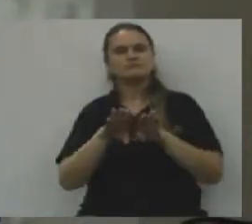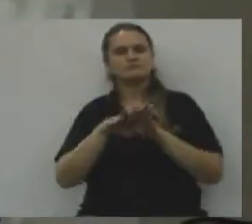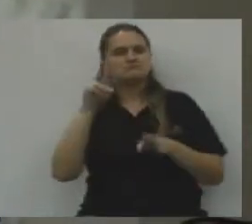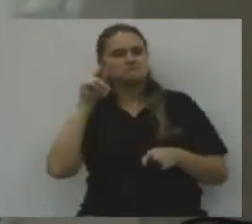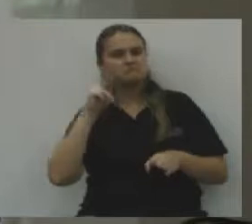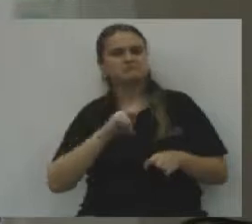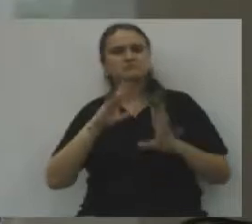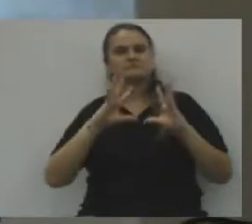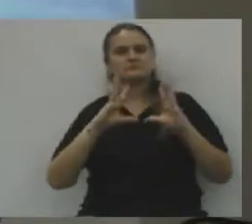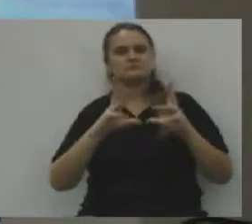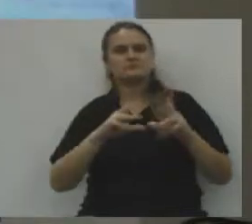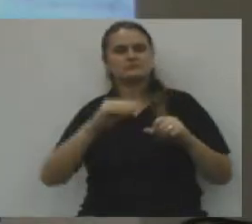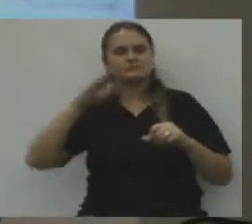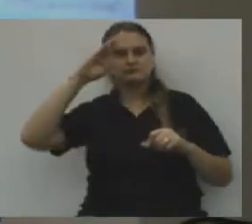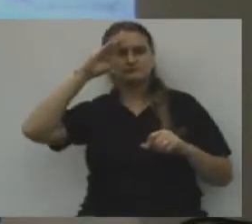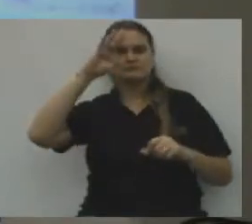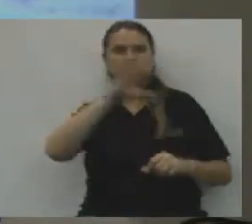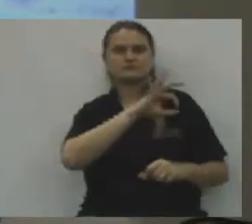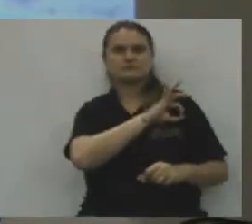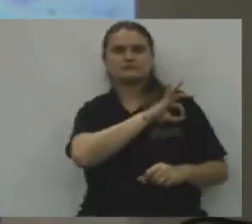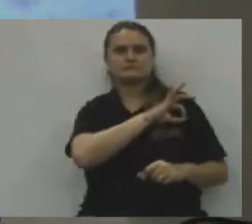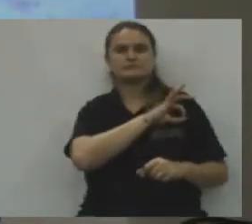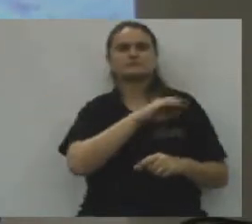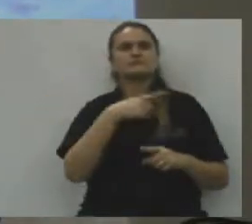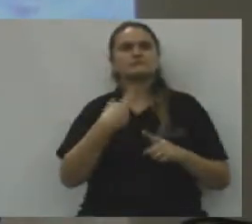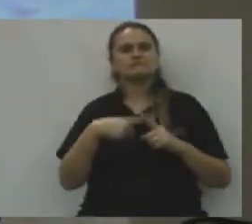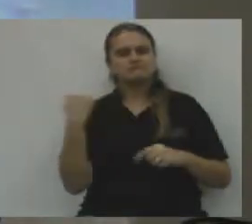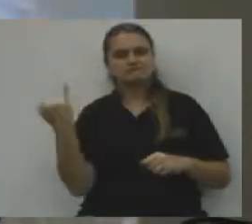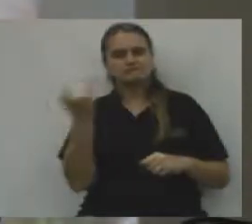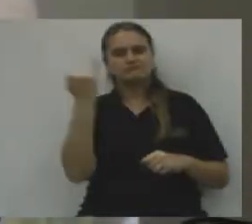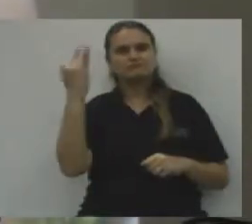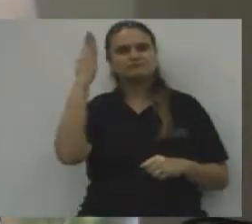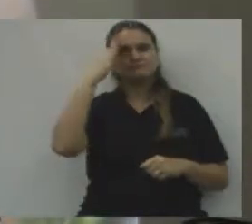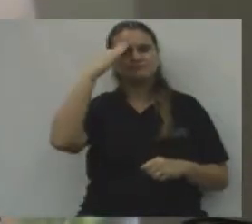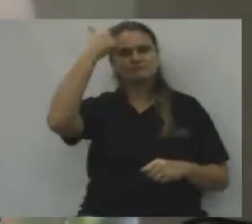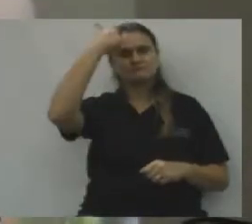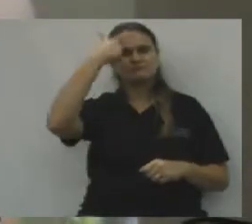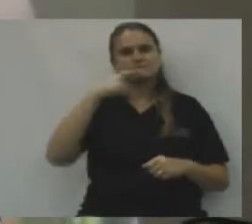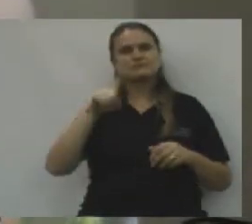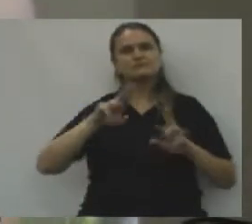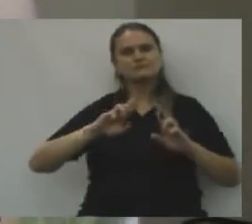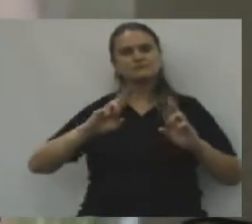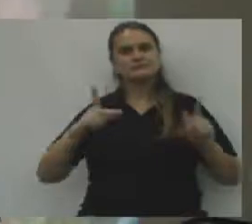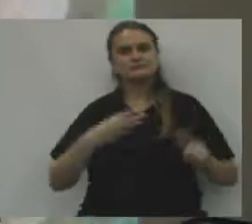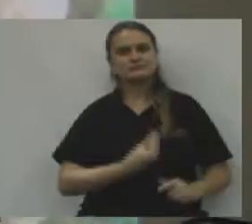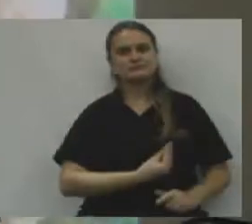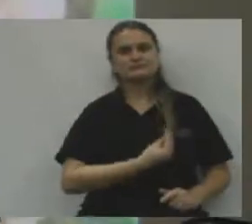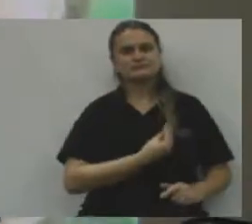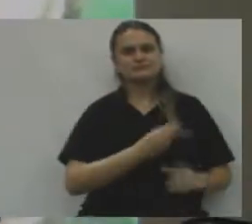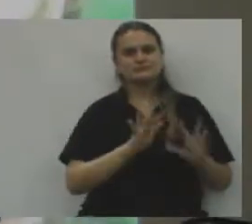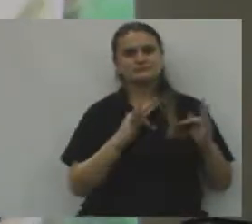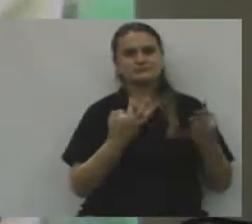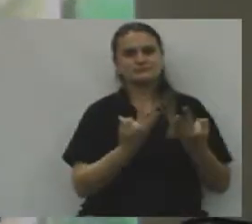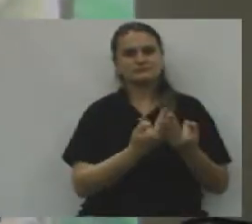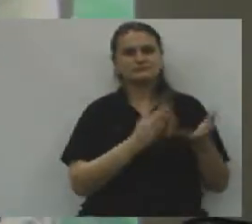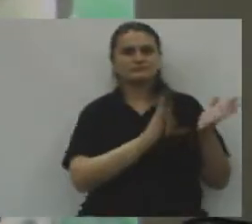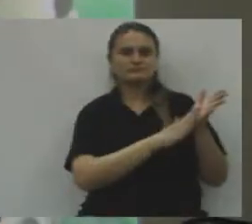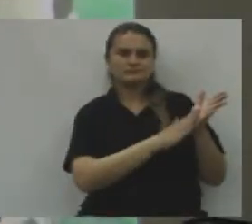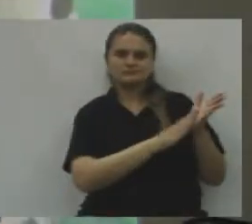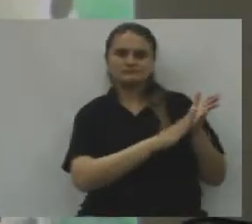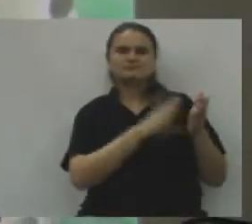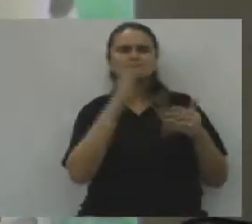de todos na corporação. Porém, o que mais importa é saber que sua atitude fez a diferença na vida dessa família. E as palmas são